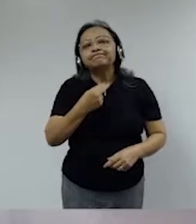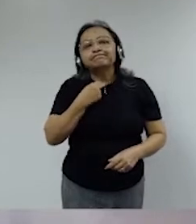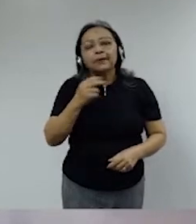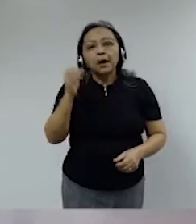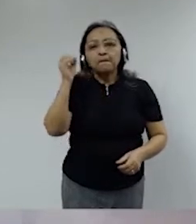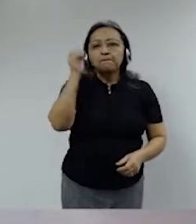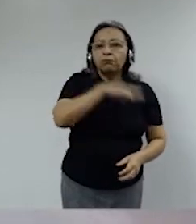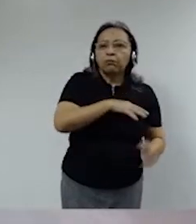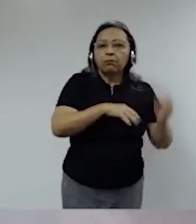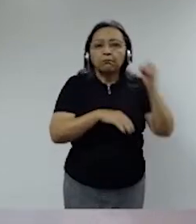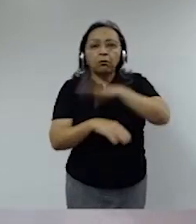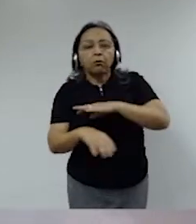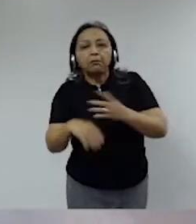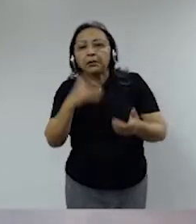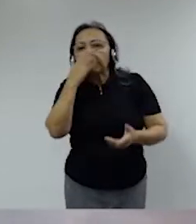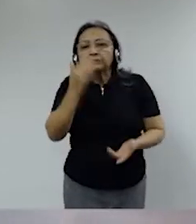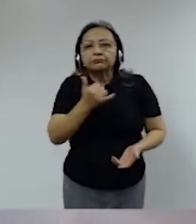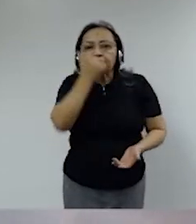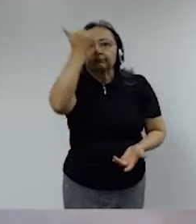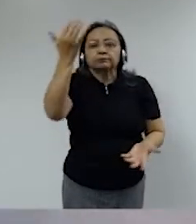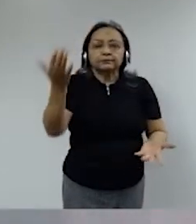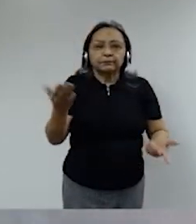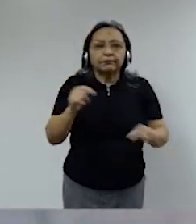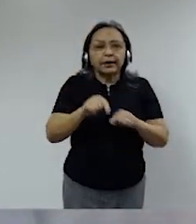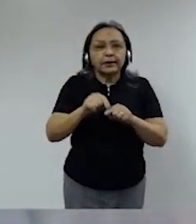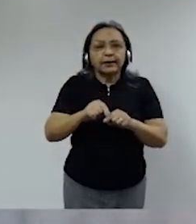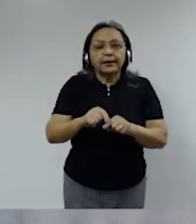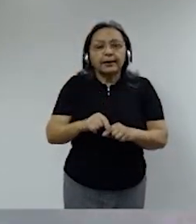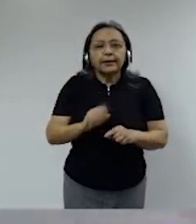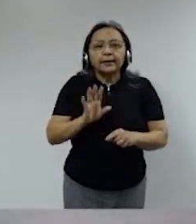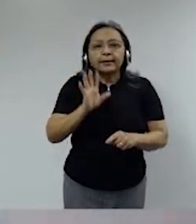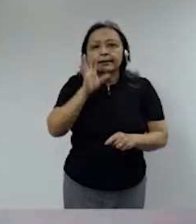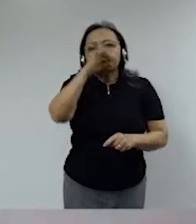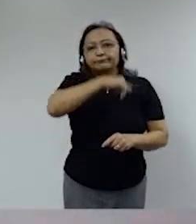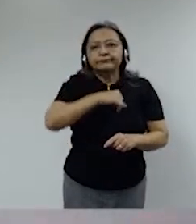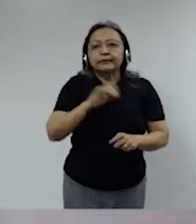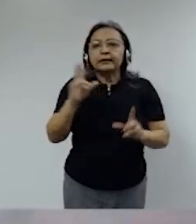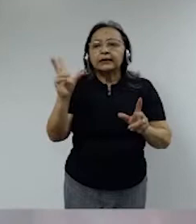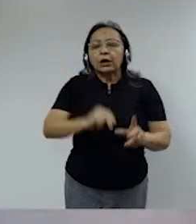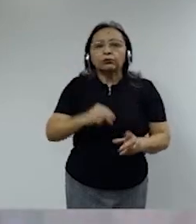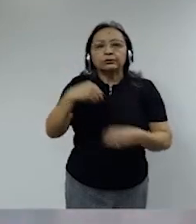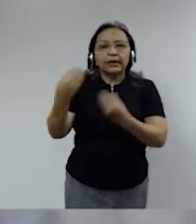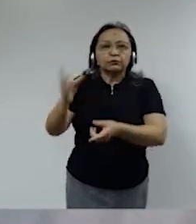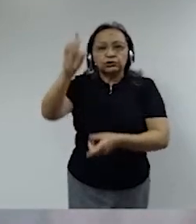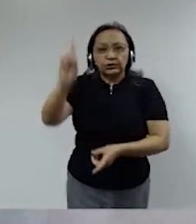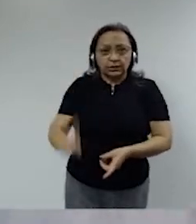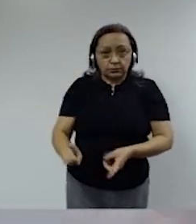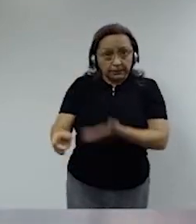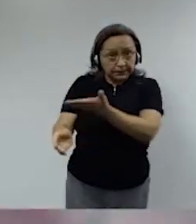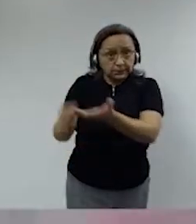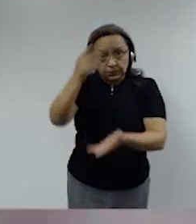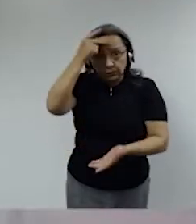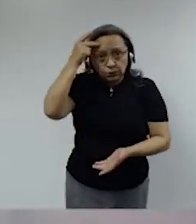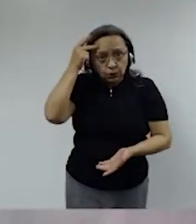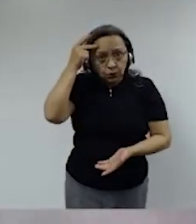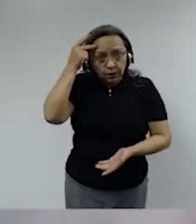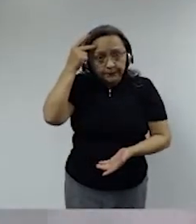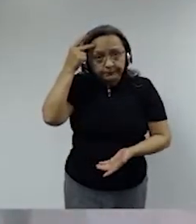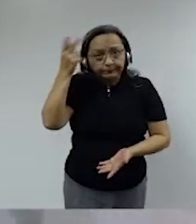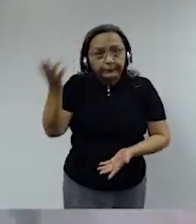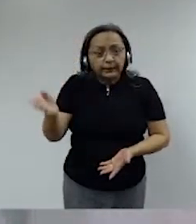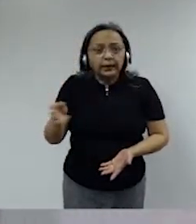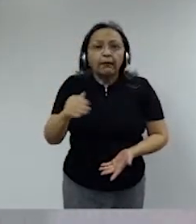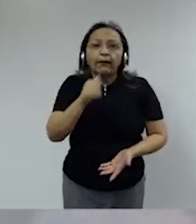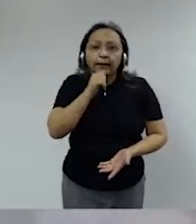uma cortina de espaço, um pretexto, não é? Para negar direitos do indivíduo. Então, isso a gente ainda tem